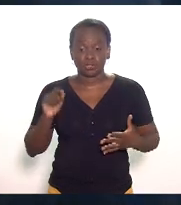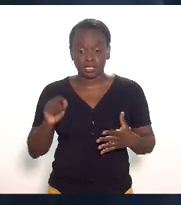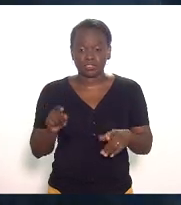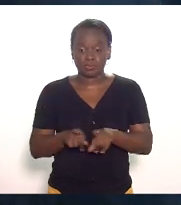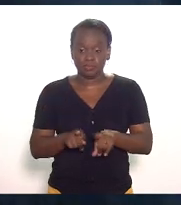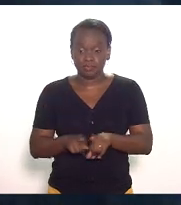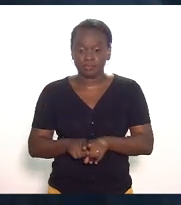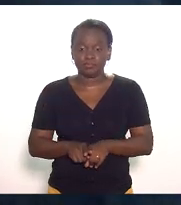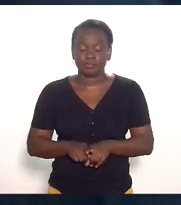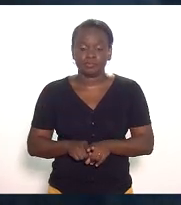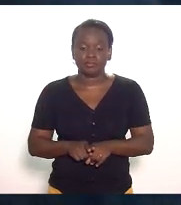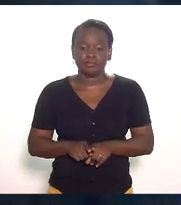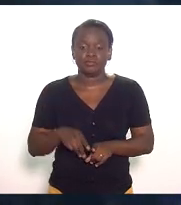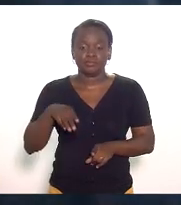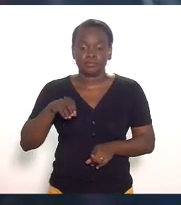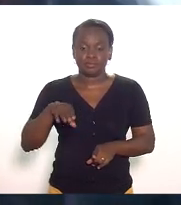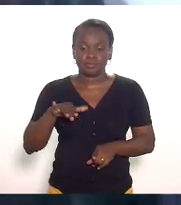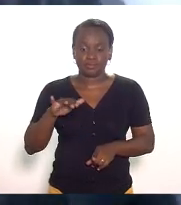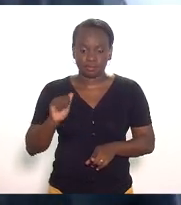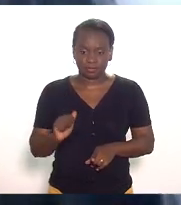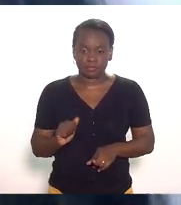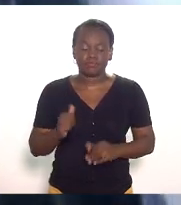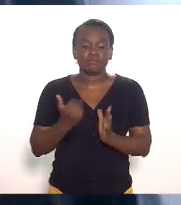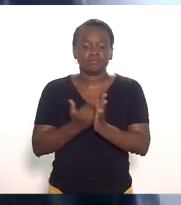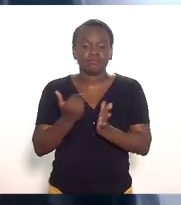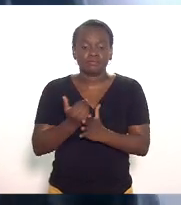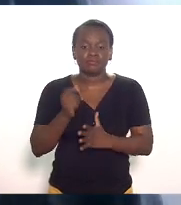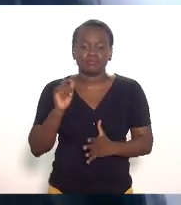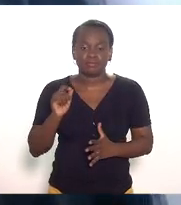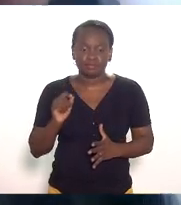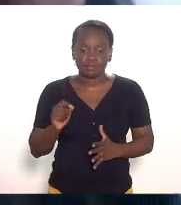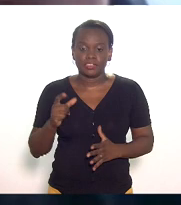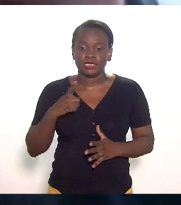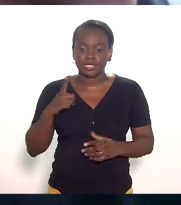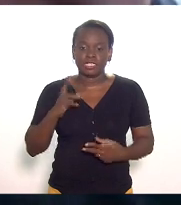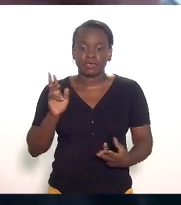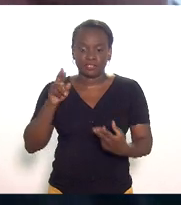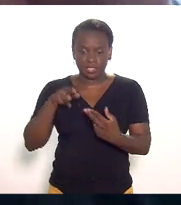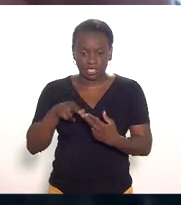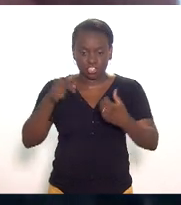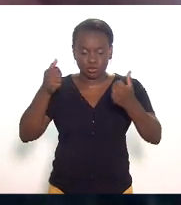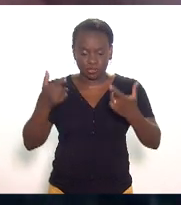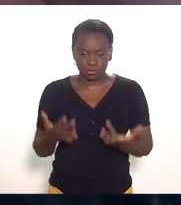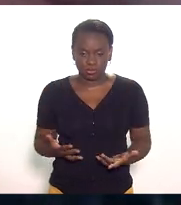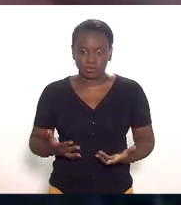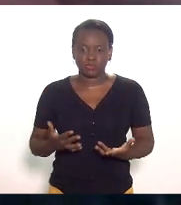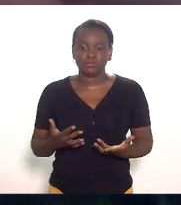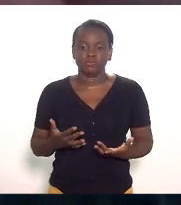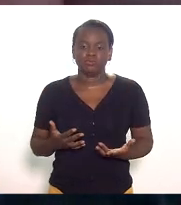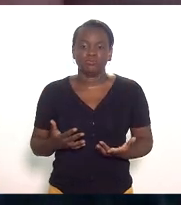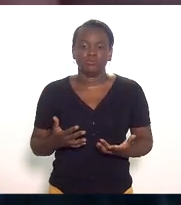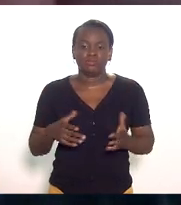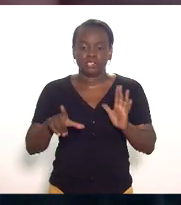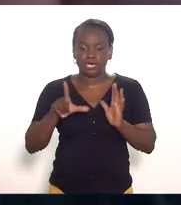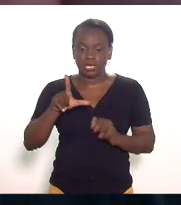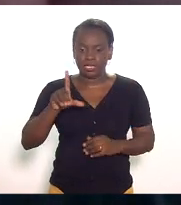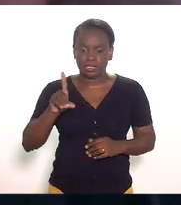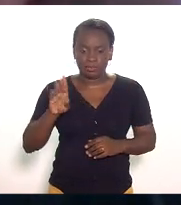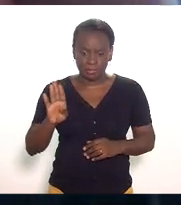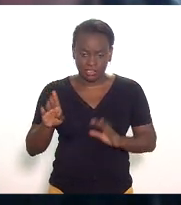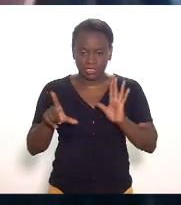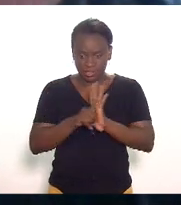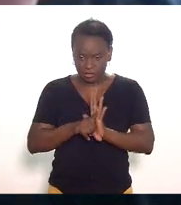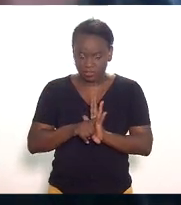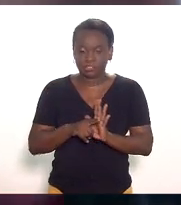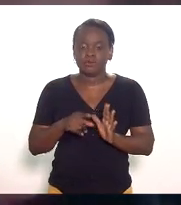inclusive, Mônica, além da referência que você fez à LDB, o